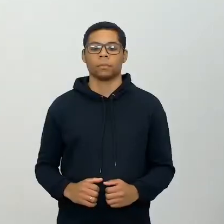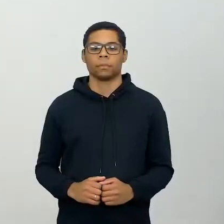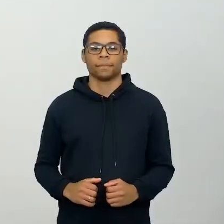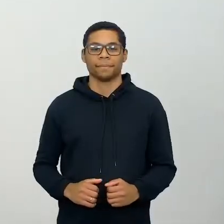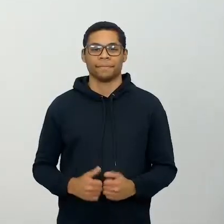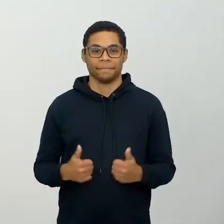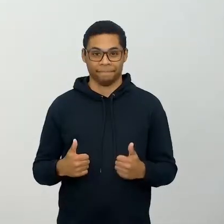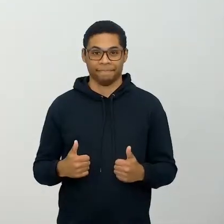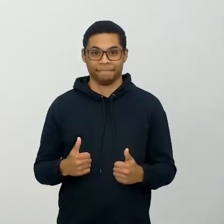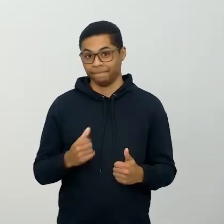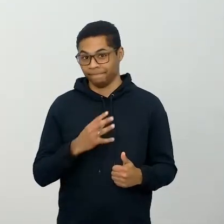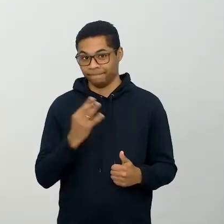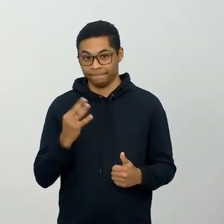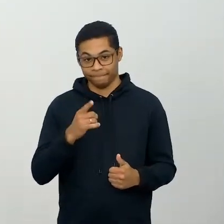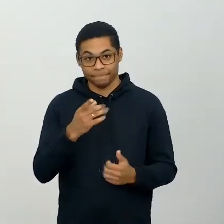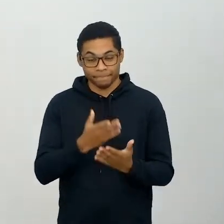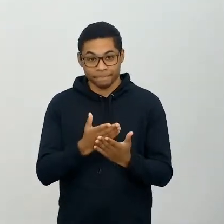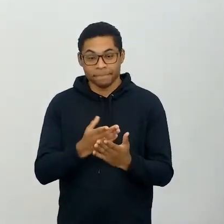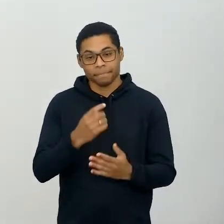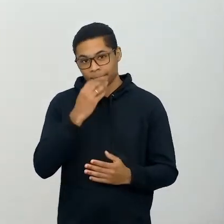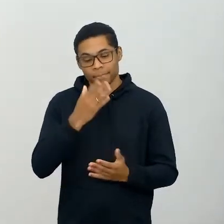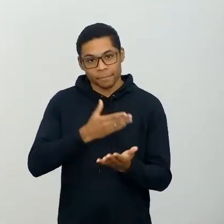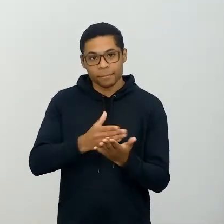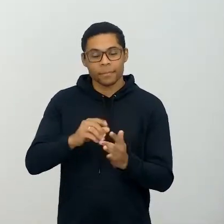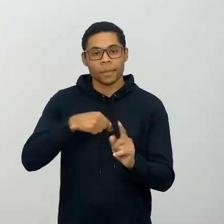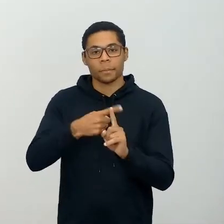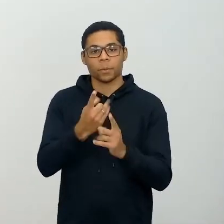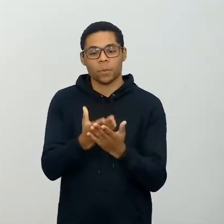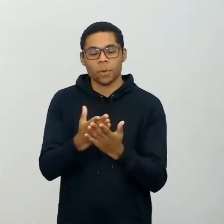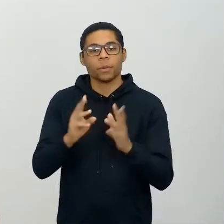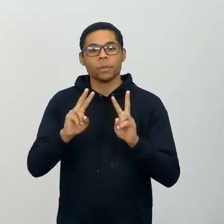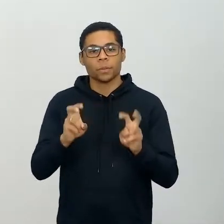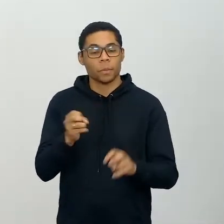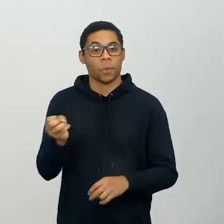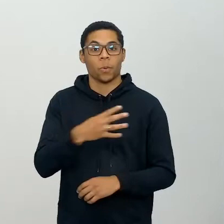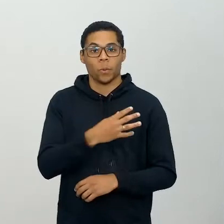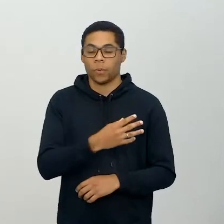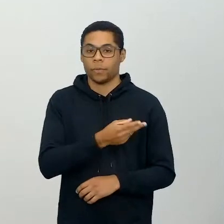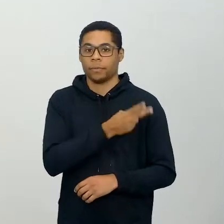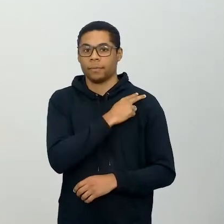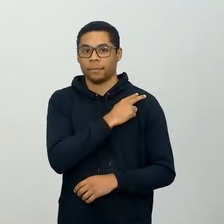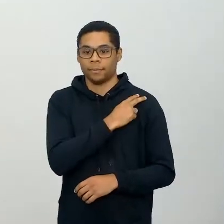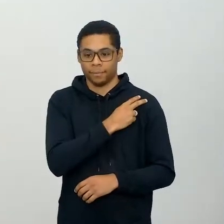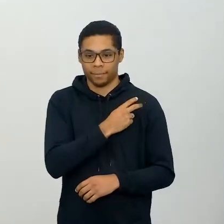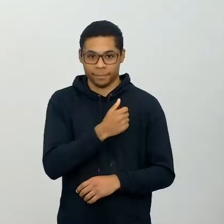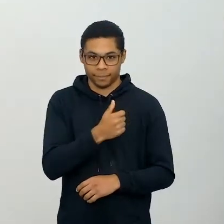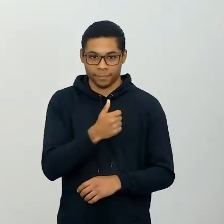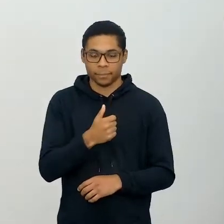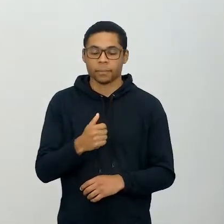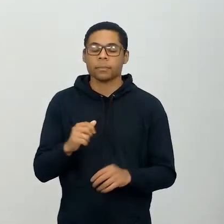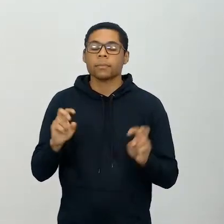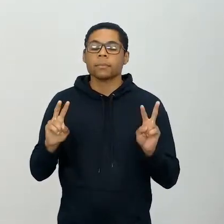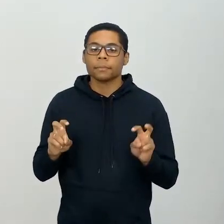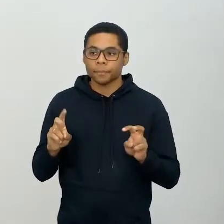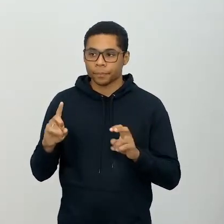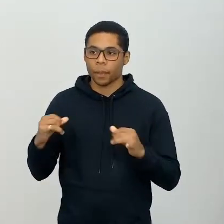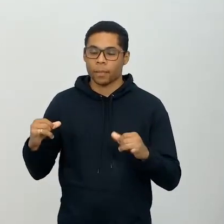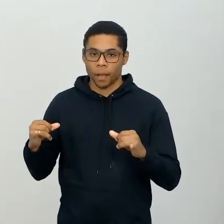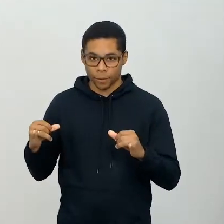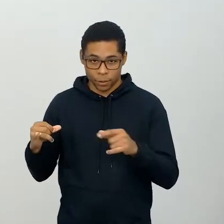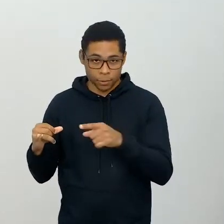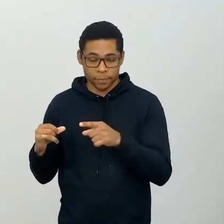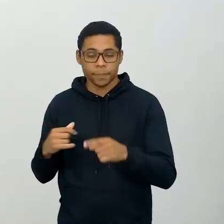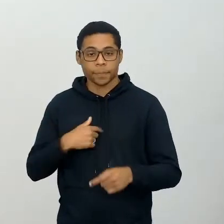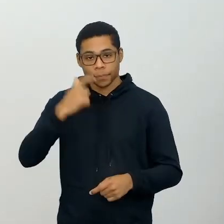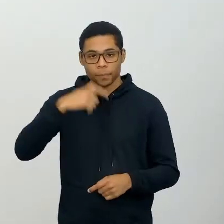Salve estudante, está começando aí mais uma aula do novo ensino médio aqui, a gente está com eficiência energética. Eu sou o